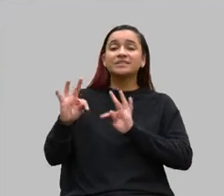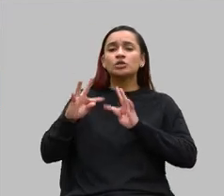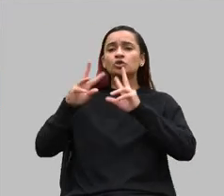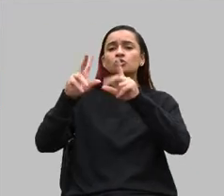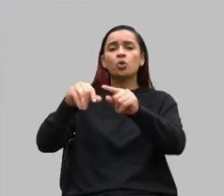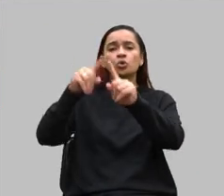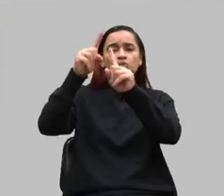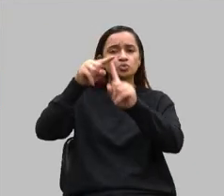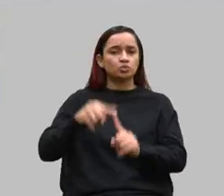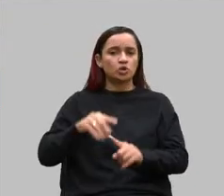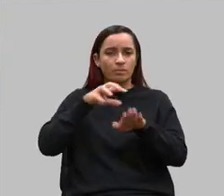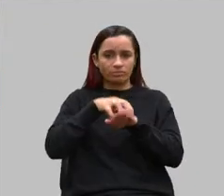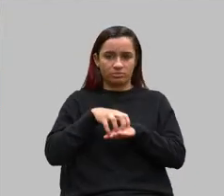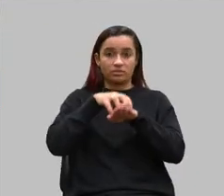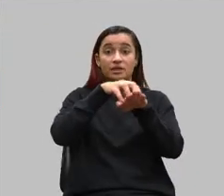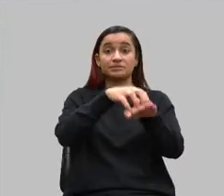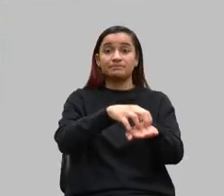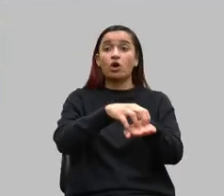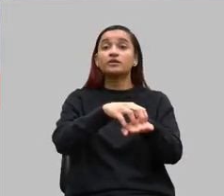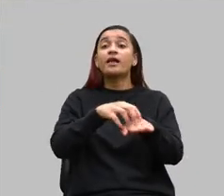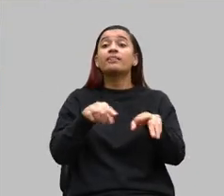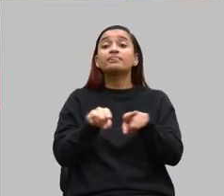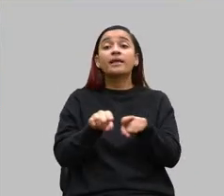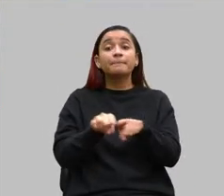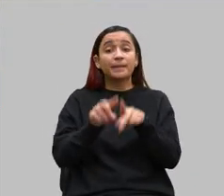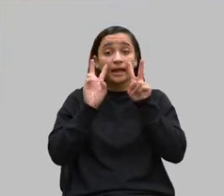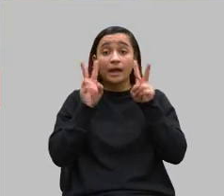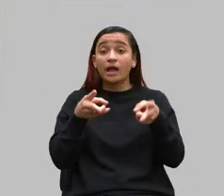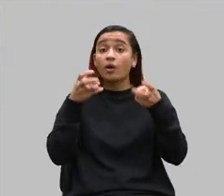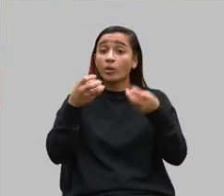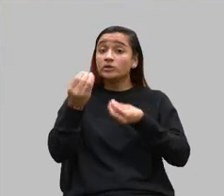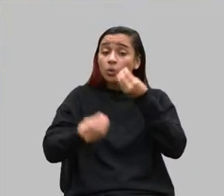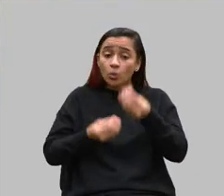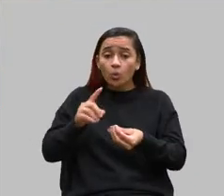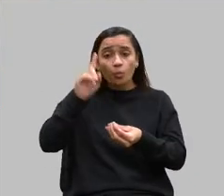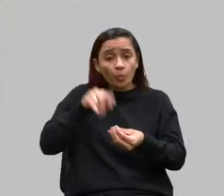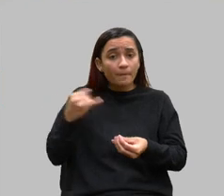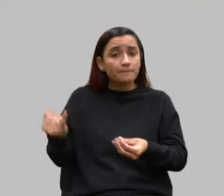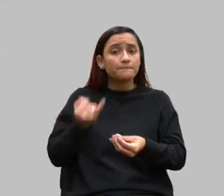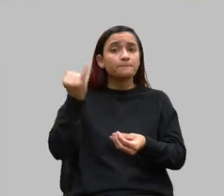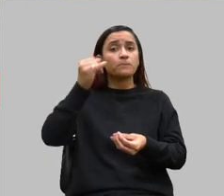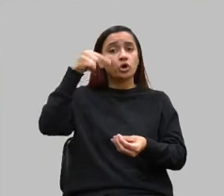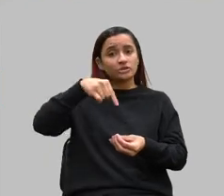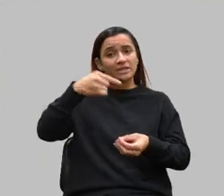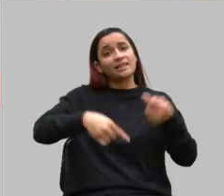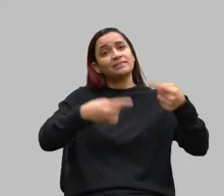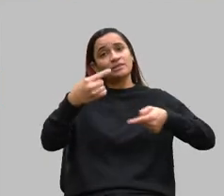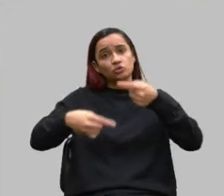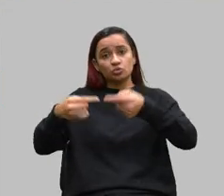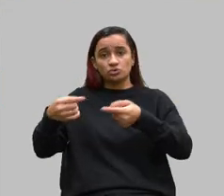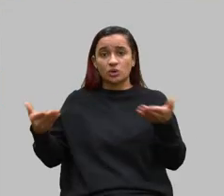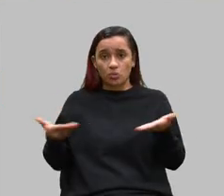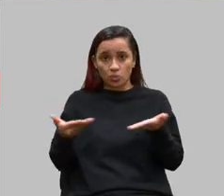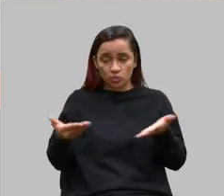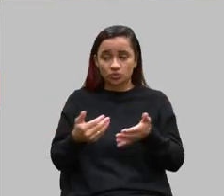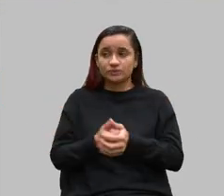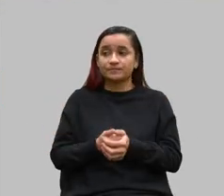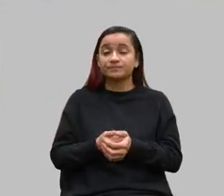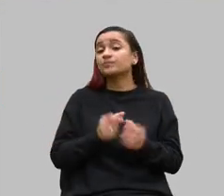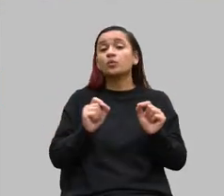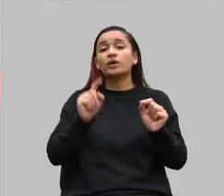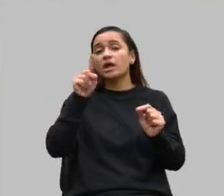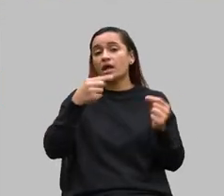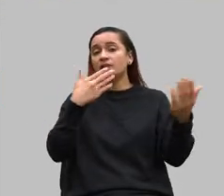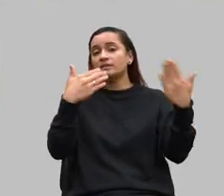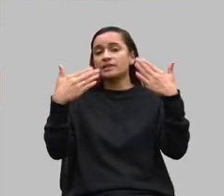transporte e reconhece que é de extrema ância essa discussão que nós estamos tendo aqui hoje que é o debate sobre